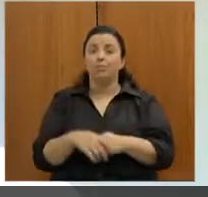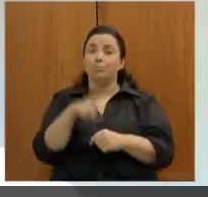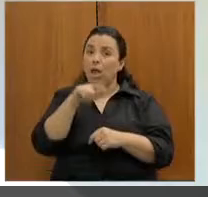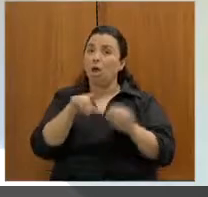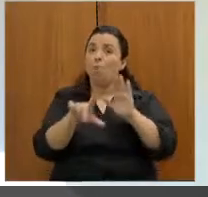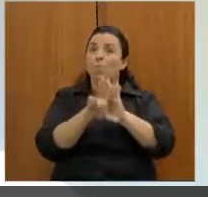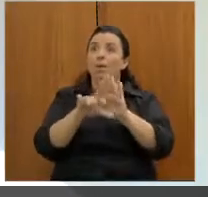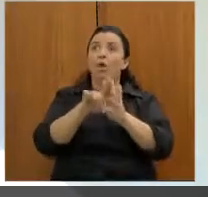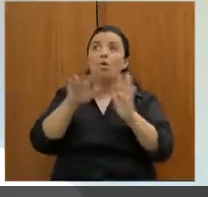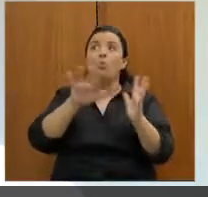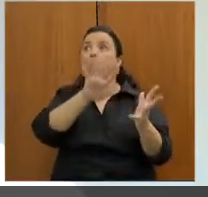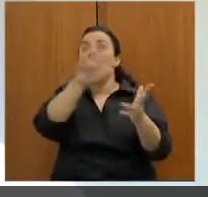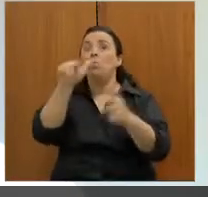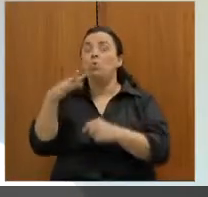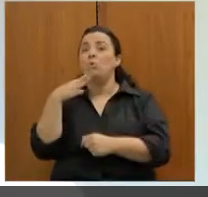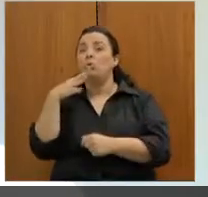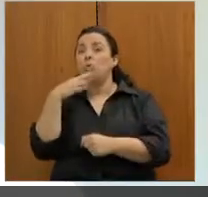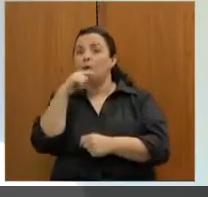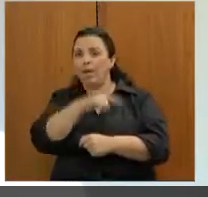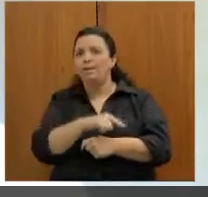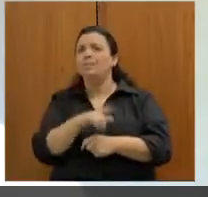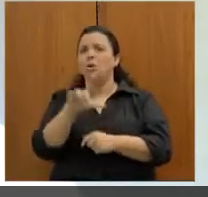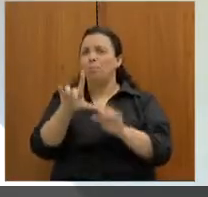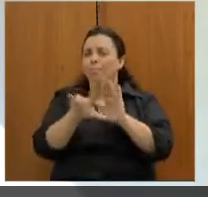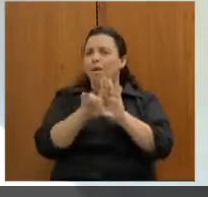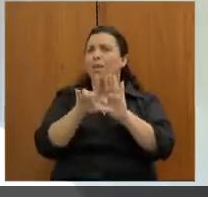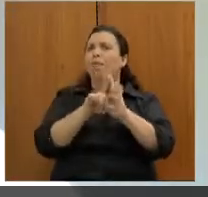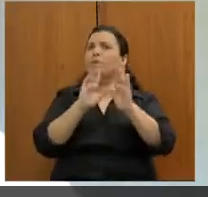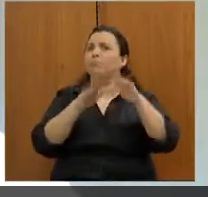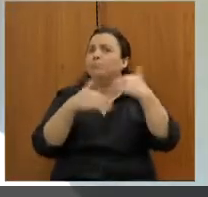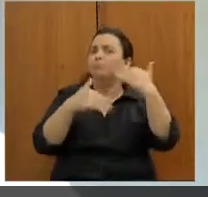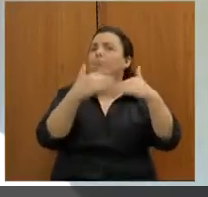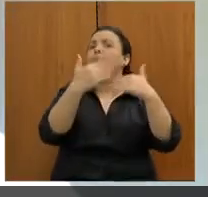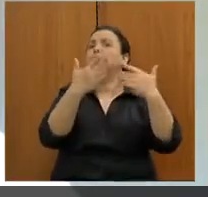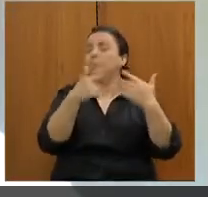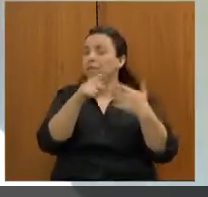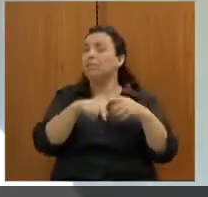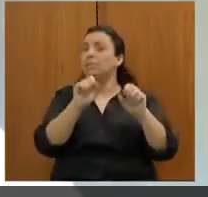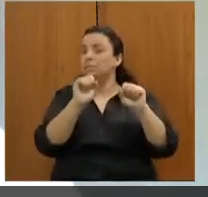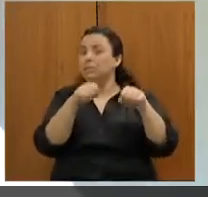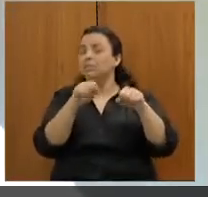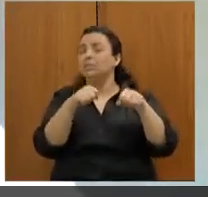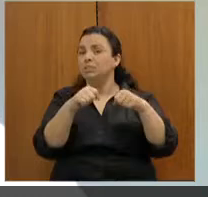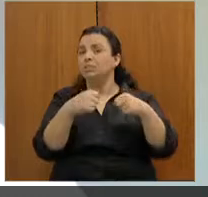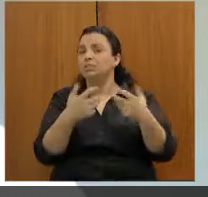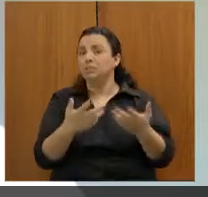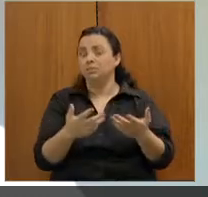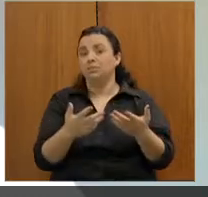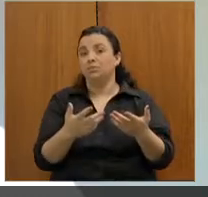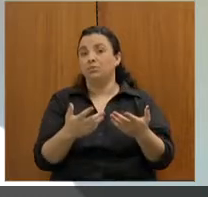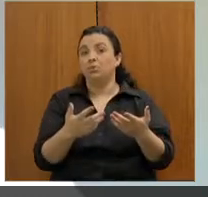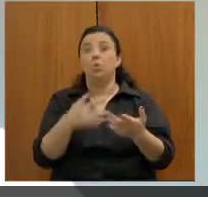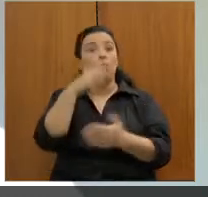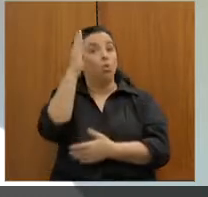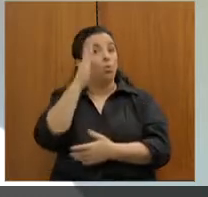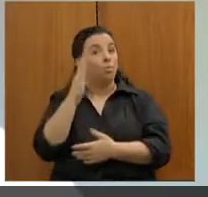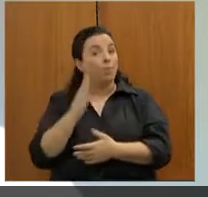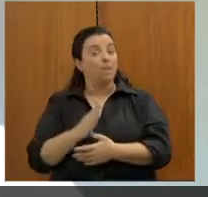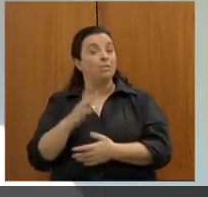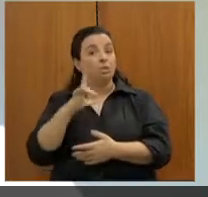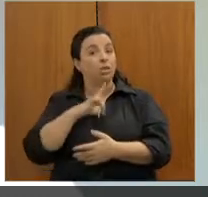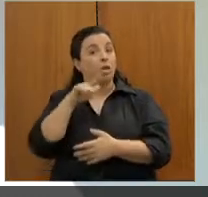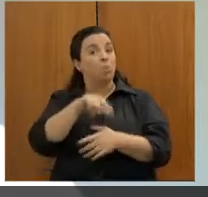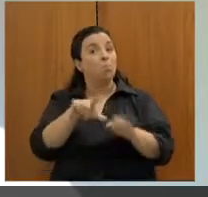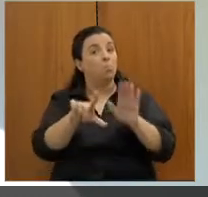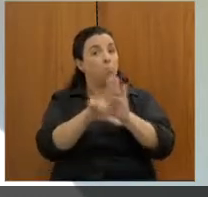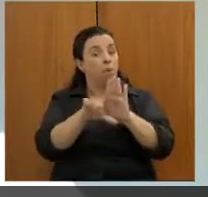mundialmente uma levantada está o nudes né dar o Brasil tem uma lei extremamente